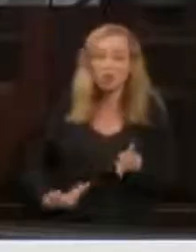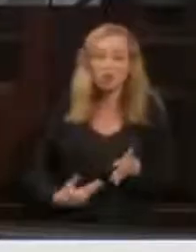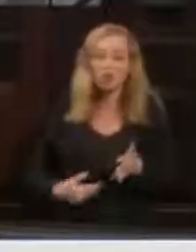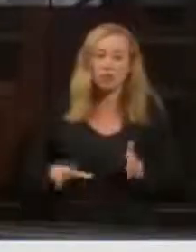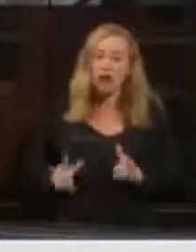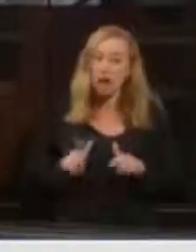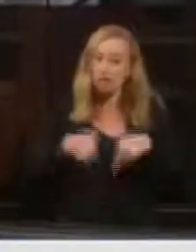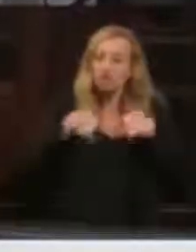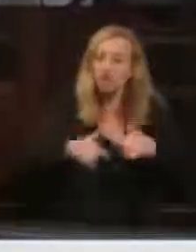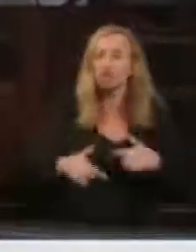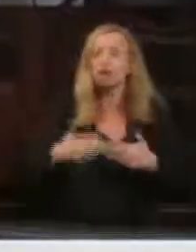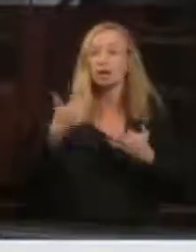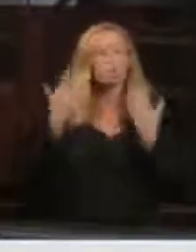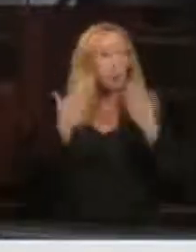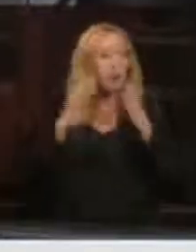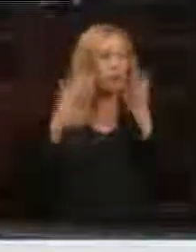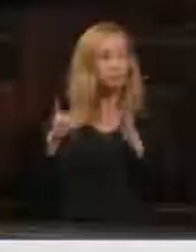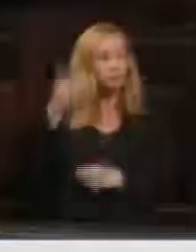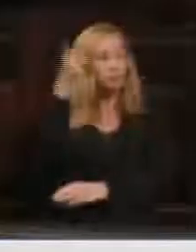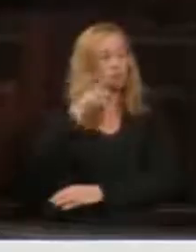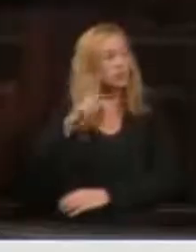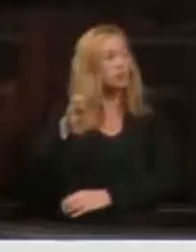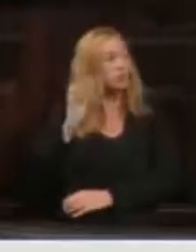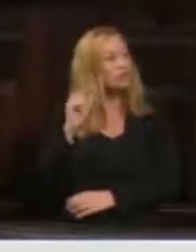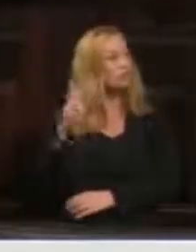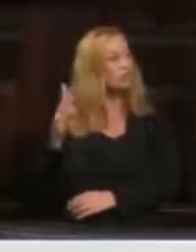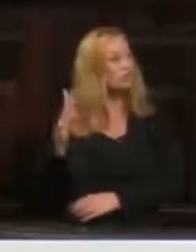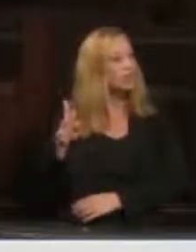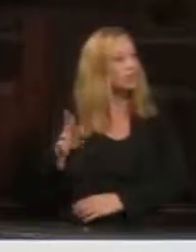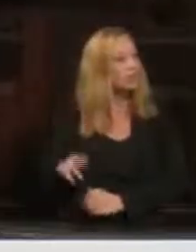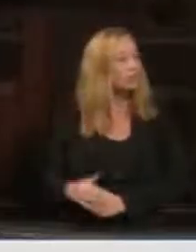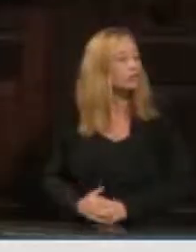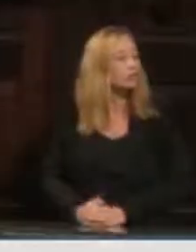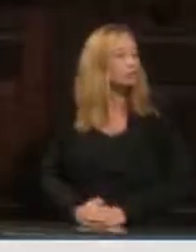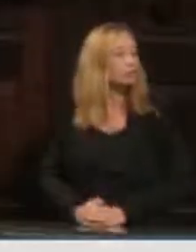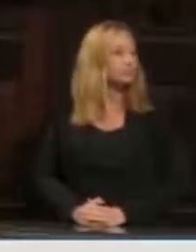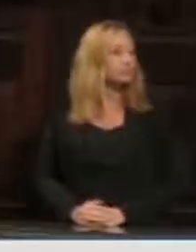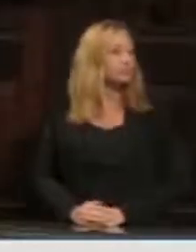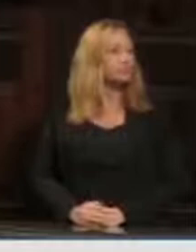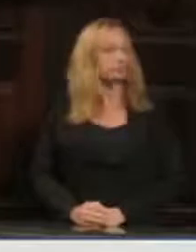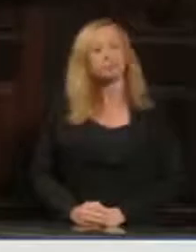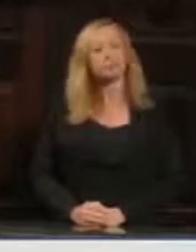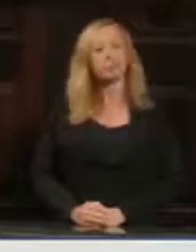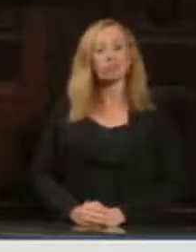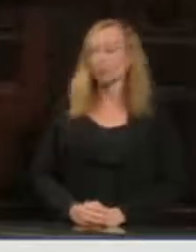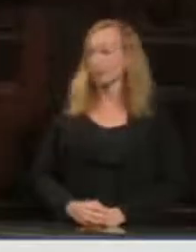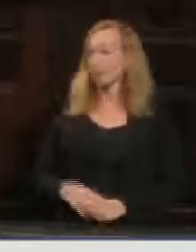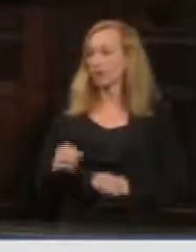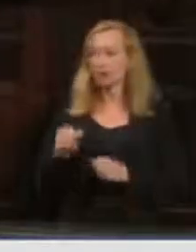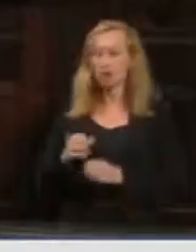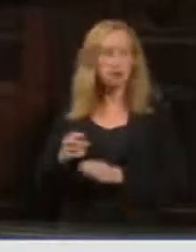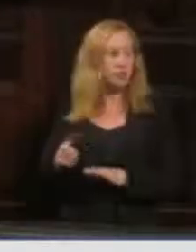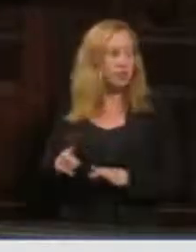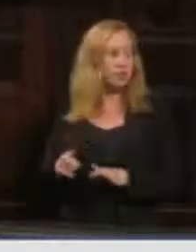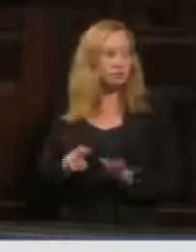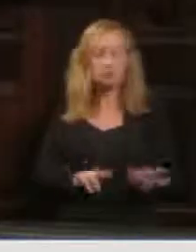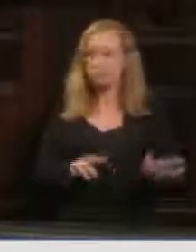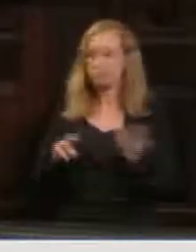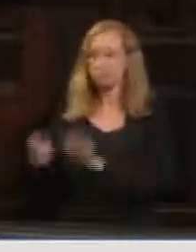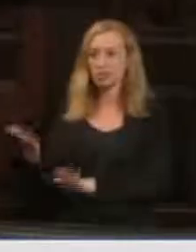Obrigado. Parabéns, deputado, pelo Obrigado, tema. Dionísio Liz. Dionísio, essa semana eu passei lá, a pochação caída,